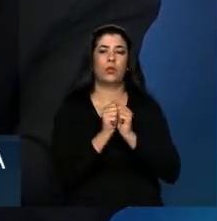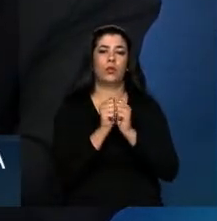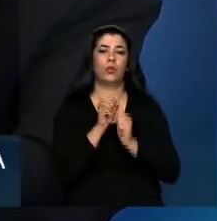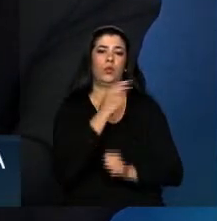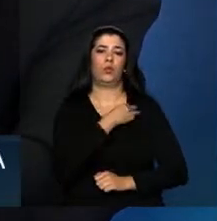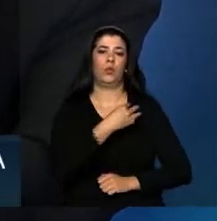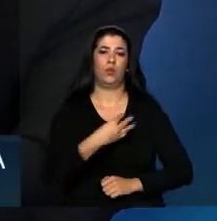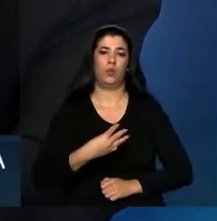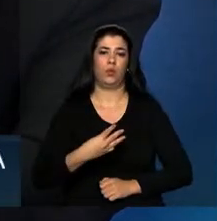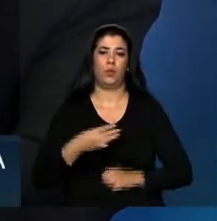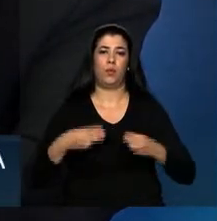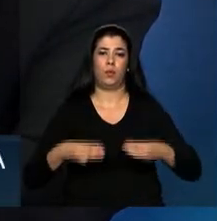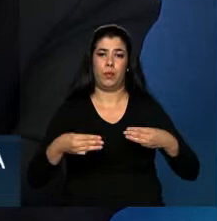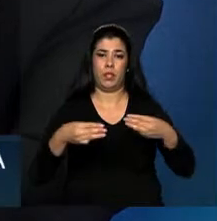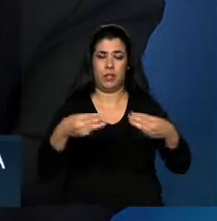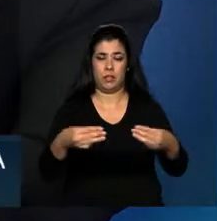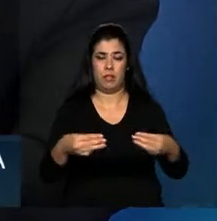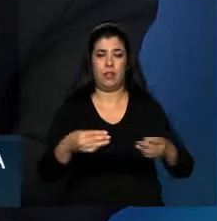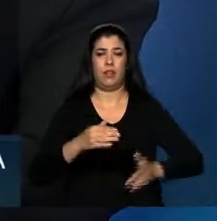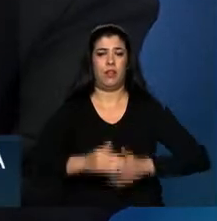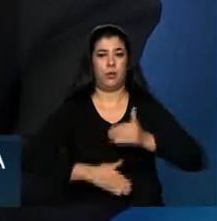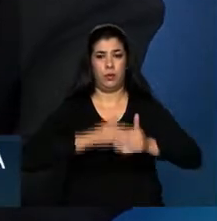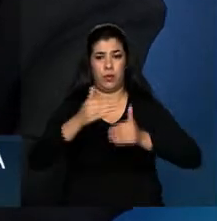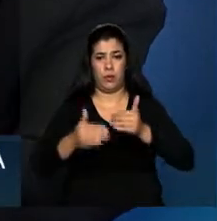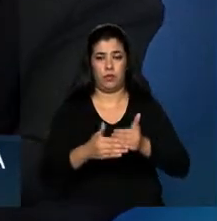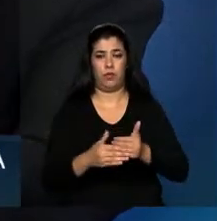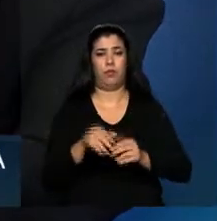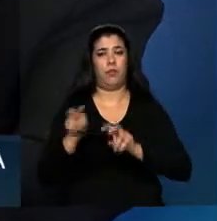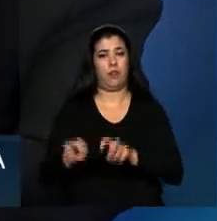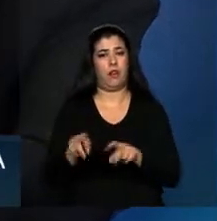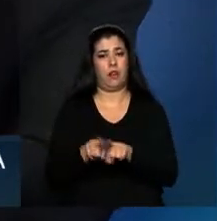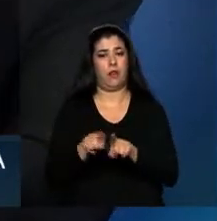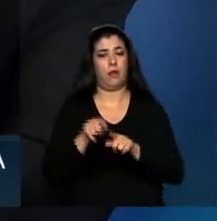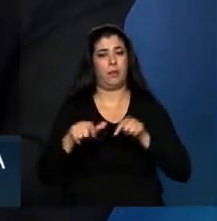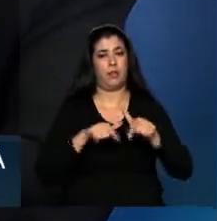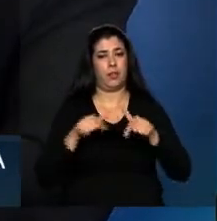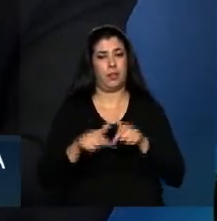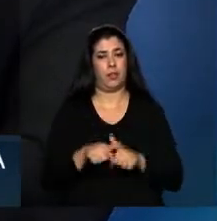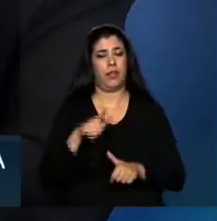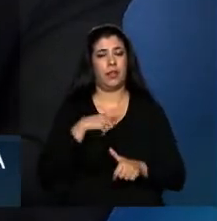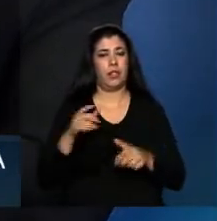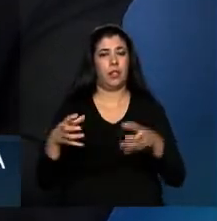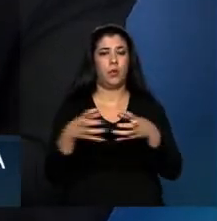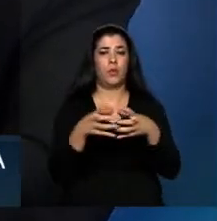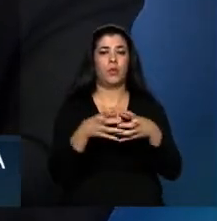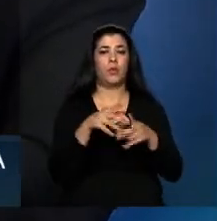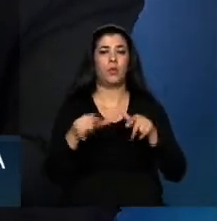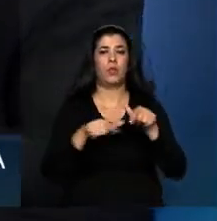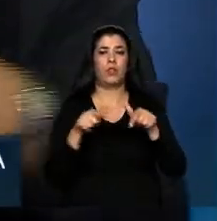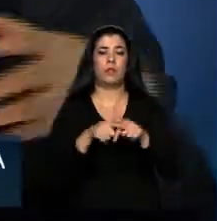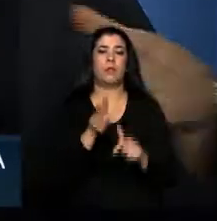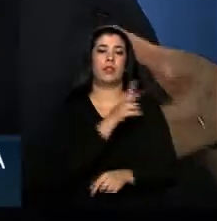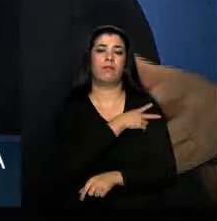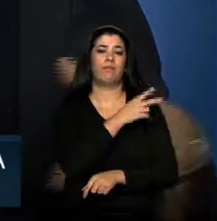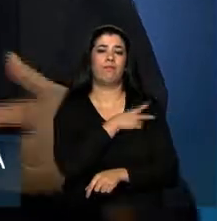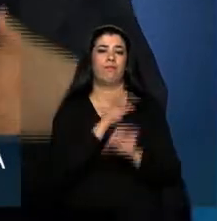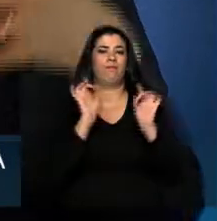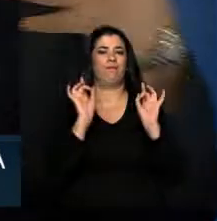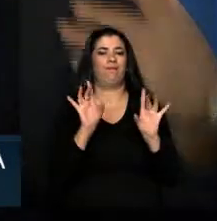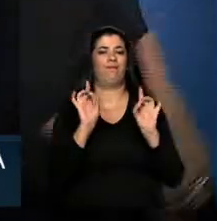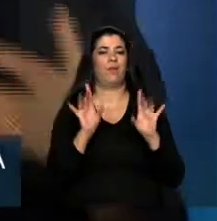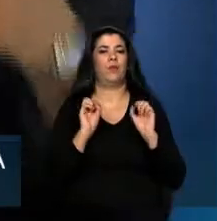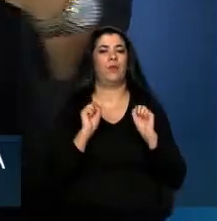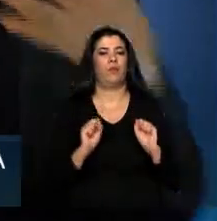do Desenvolvimento Agrário e o Ministério do Trabalho, né? Com mais pessoas, com mais técnico, para poder